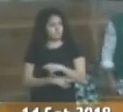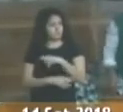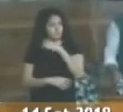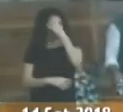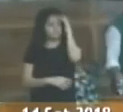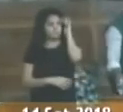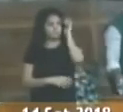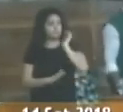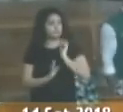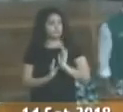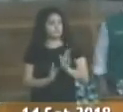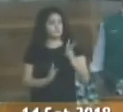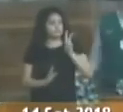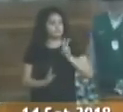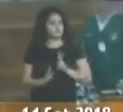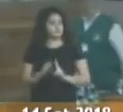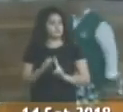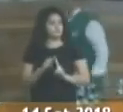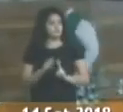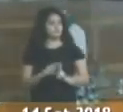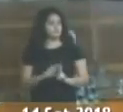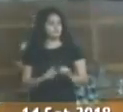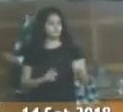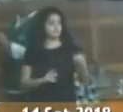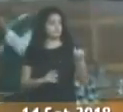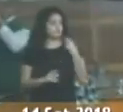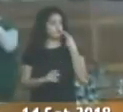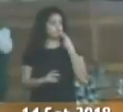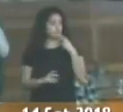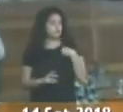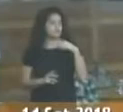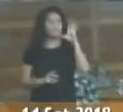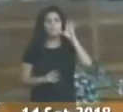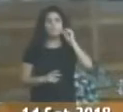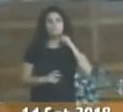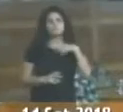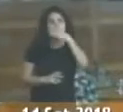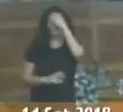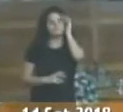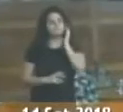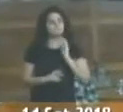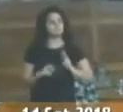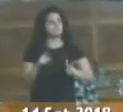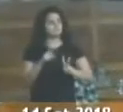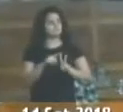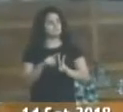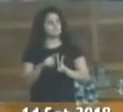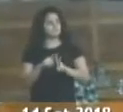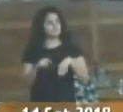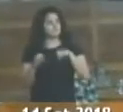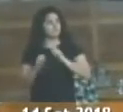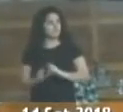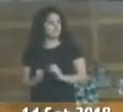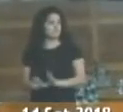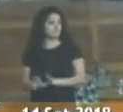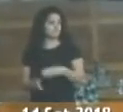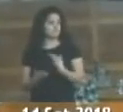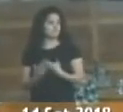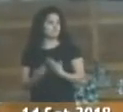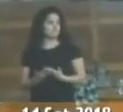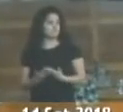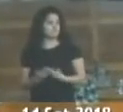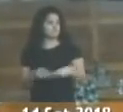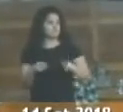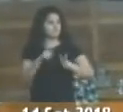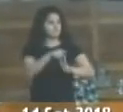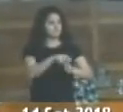pessoas, mas duas questões foram centrais nas falas que eu ouvi daqui da comunidade. A questão da educação e a questão